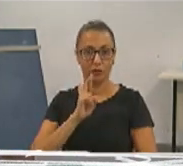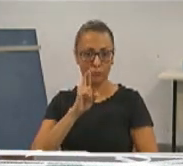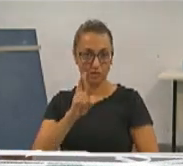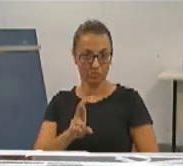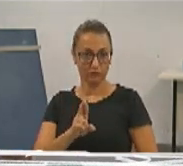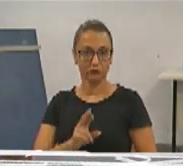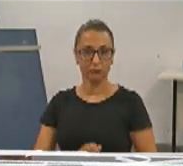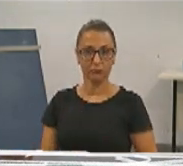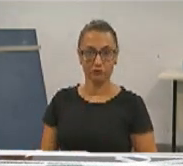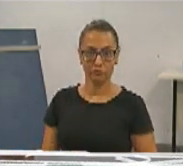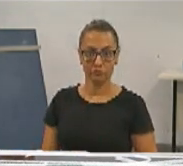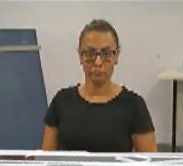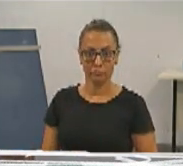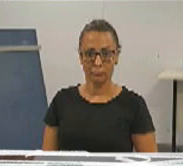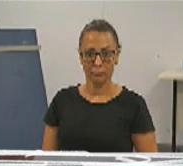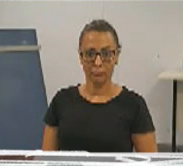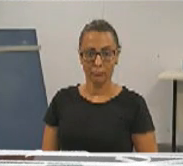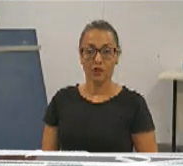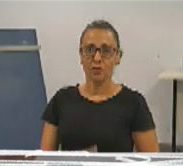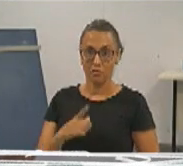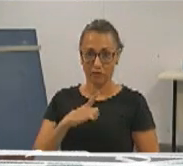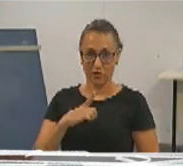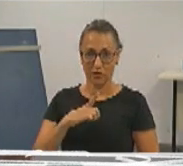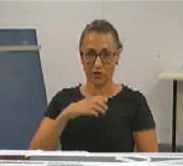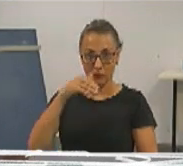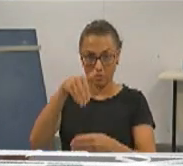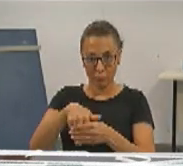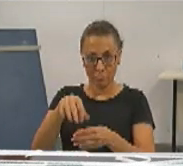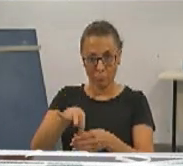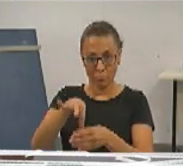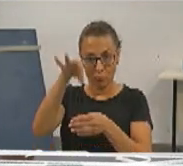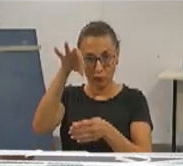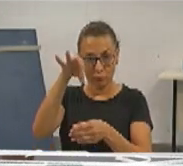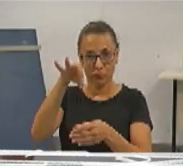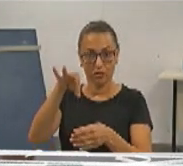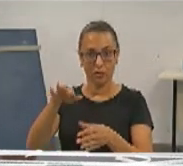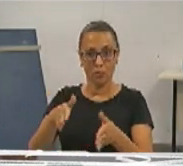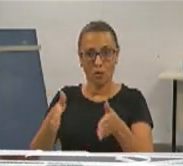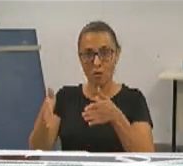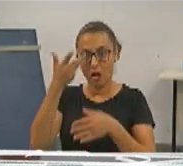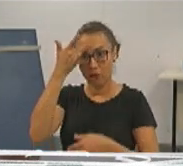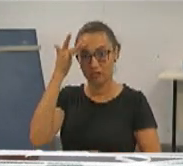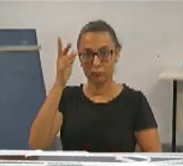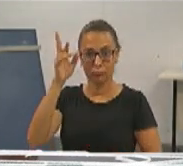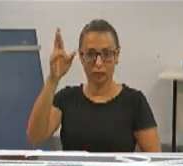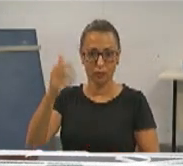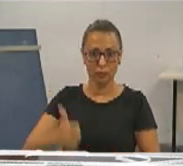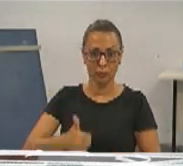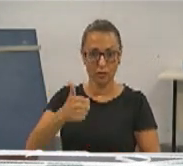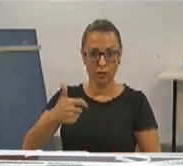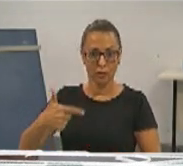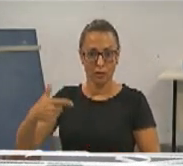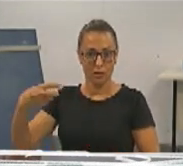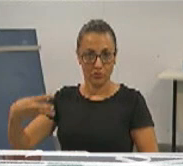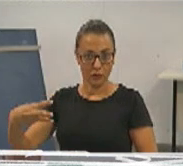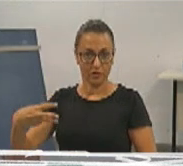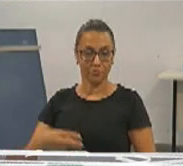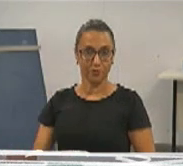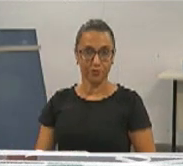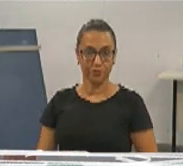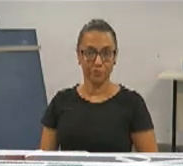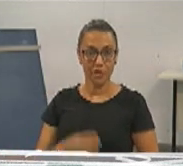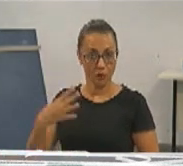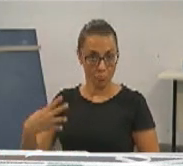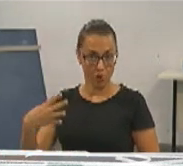as respostas. Haverá sorteio neste momento para a definição da ordem das falas dos blocos 1, 2 e